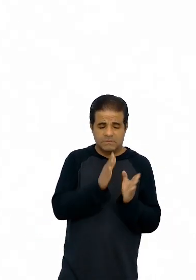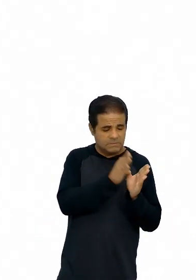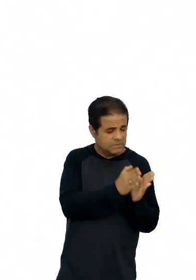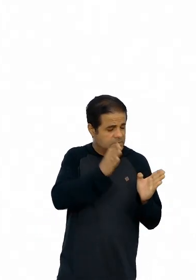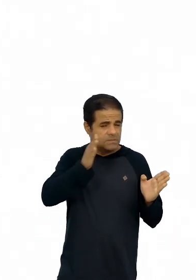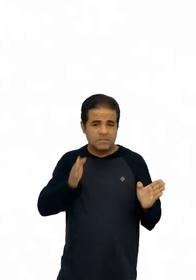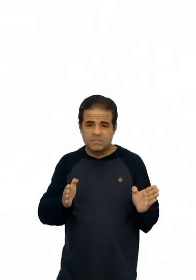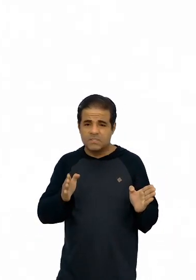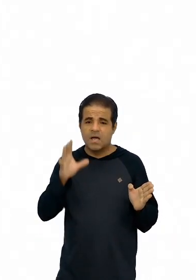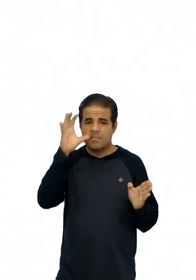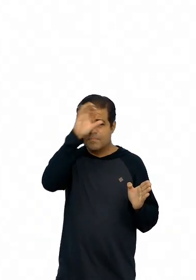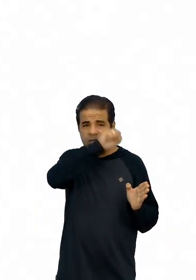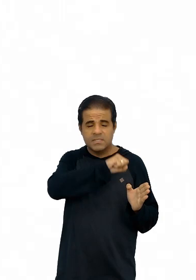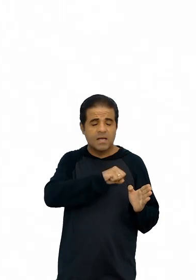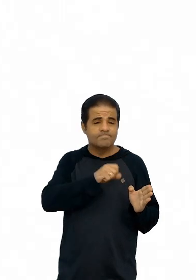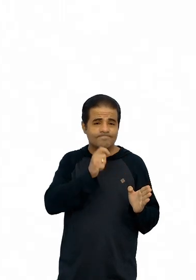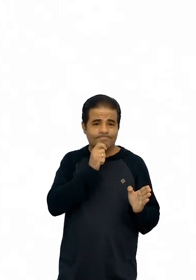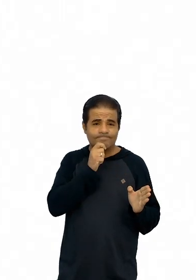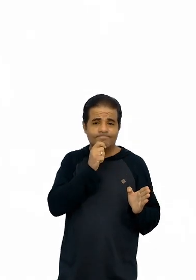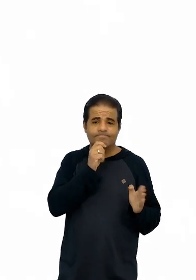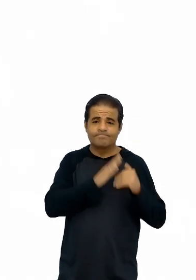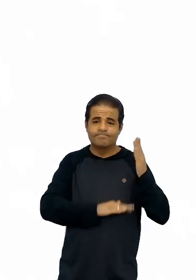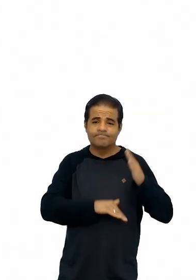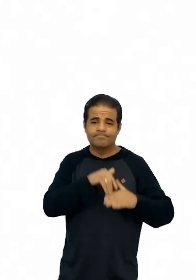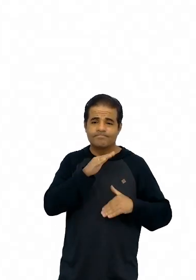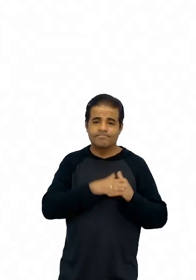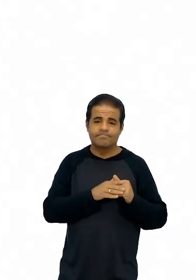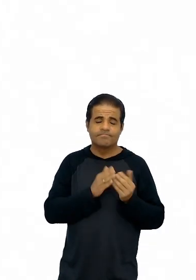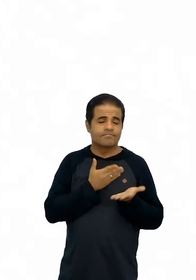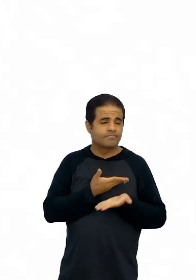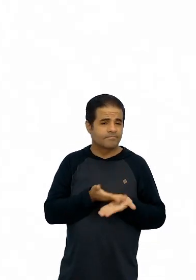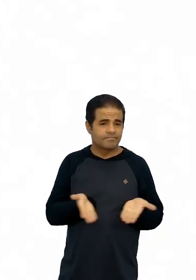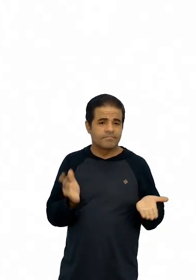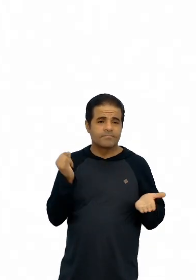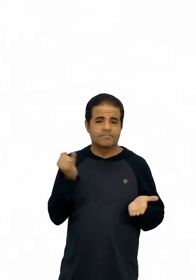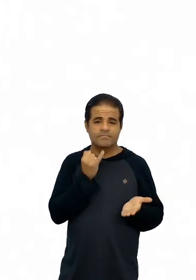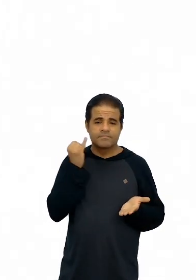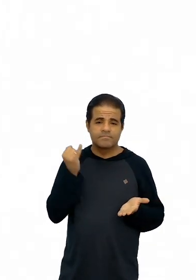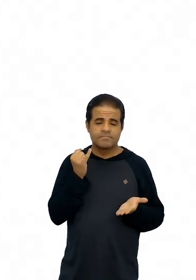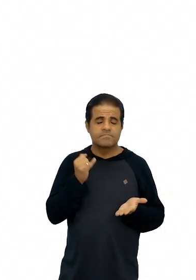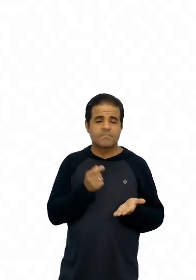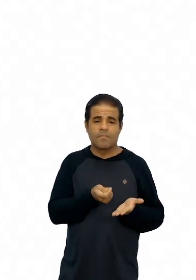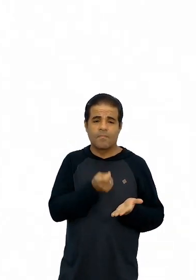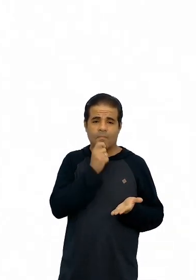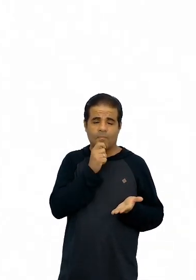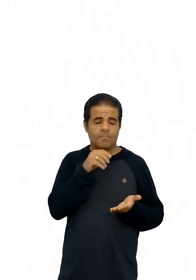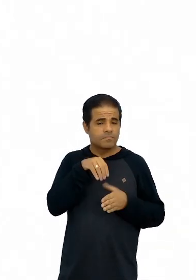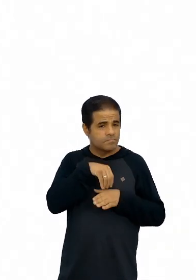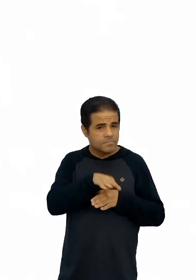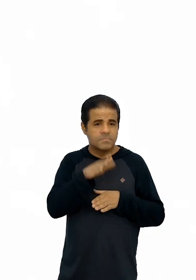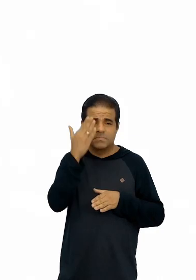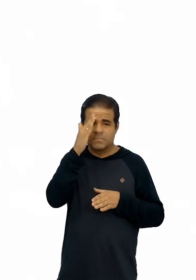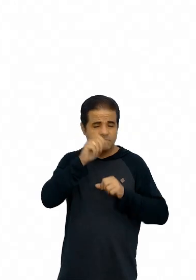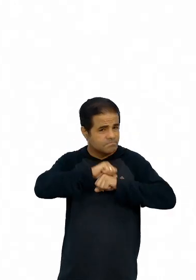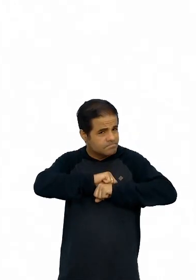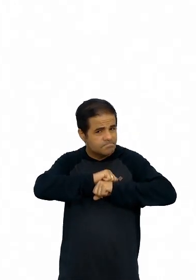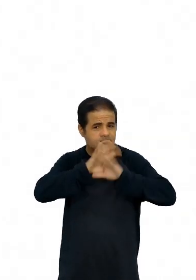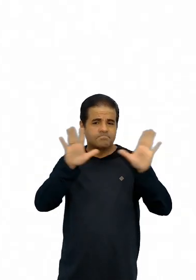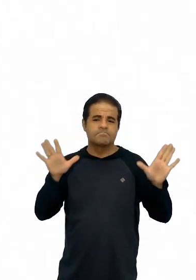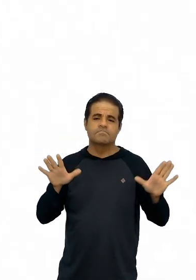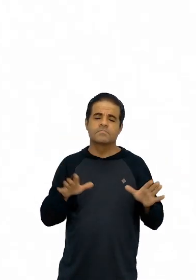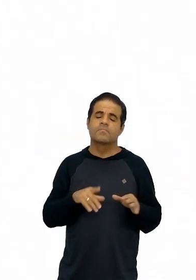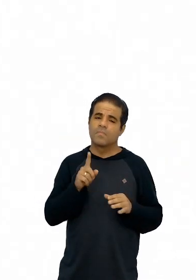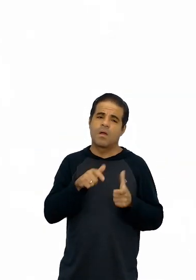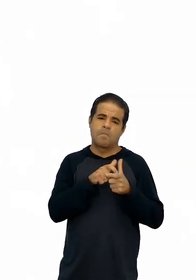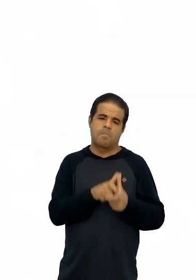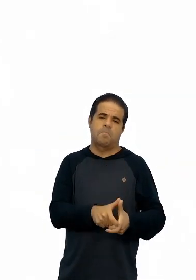lacunas, né, de aprendizagem, ficam aquelas habilidades que são importantes sem ter sido compreendidas, né, em